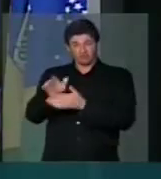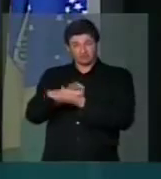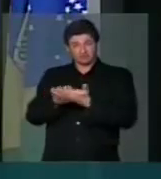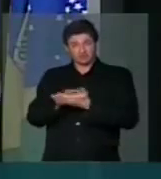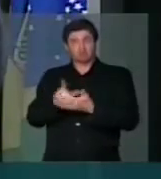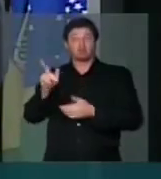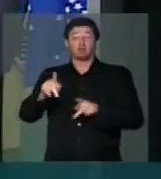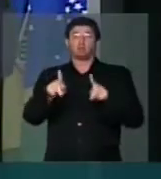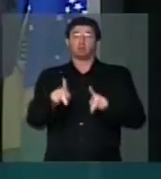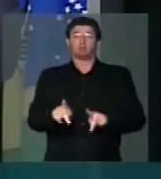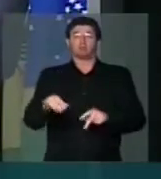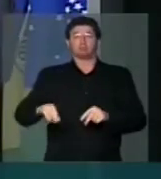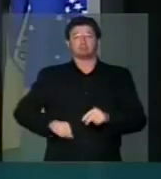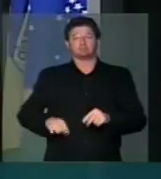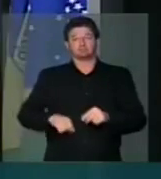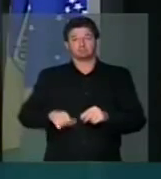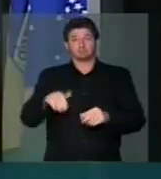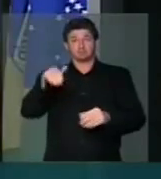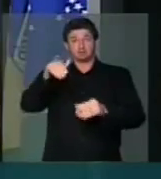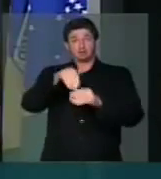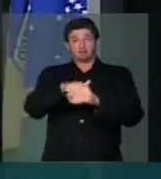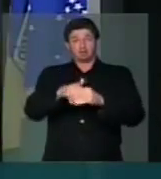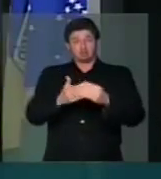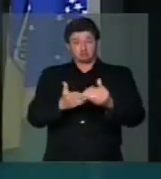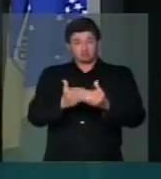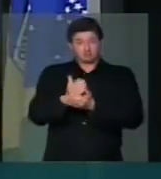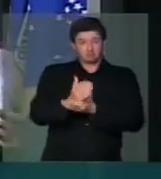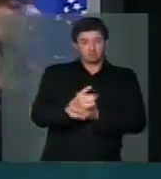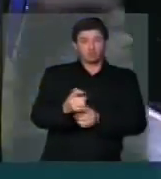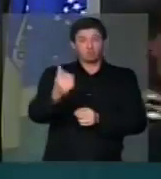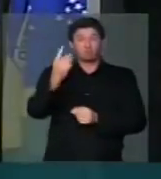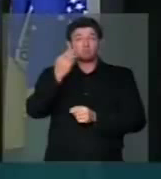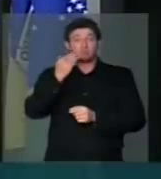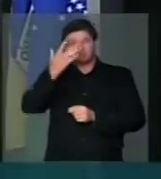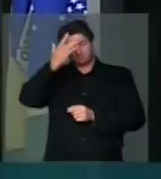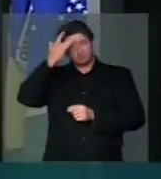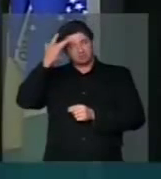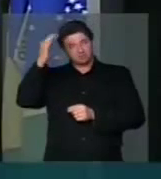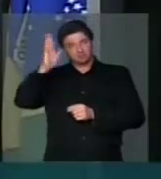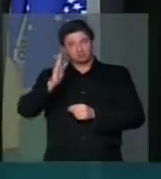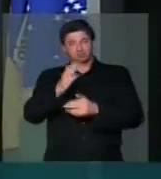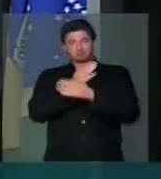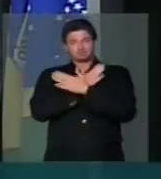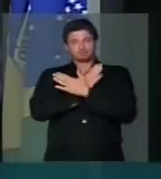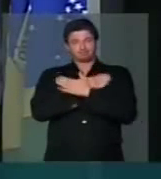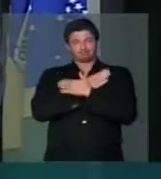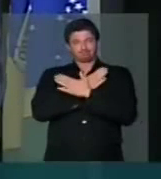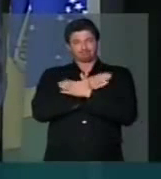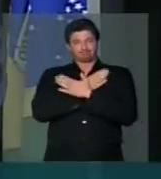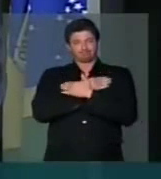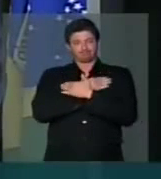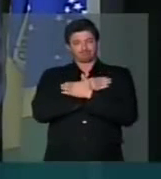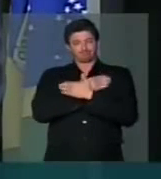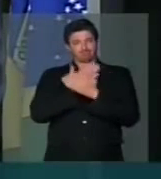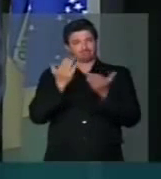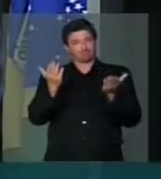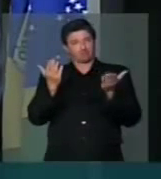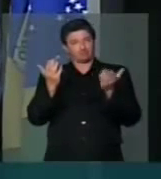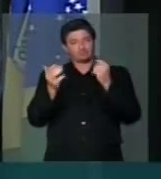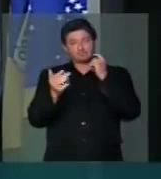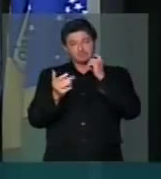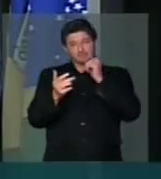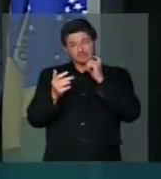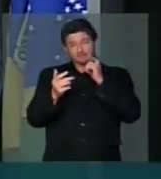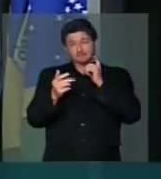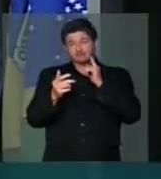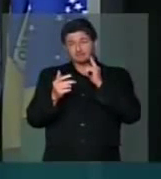brasileiro, que vê desde o dia de sua eleição até hoje 1 milhão de brasileiros desempregados. Talvez, senhor